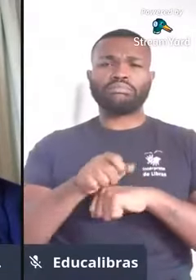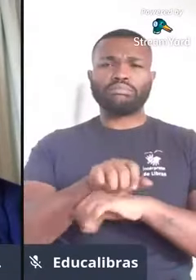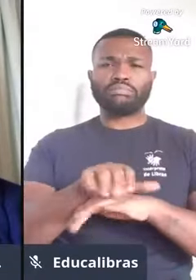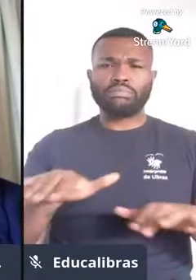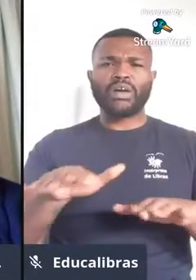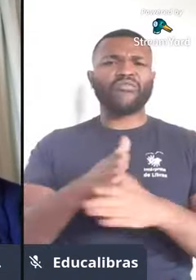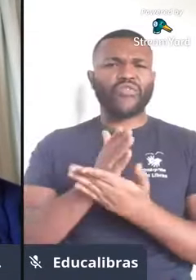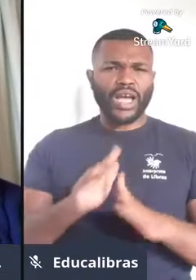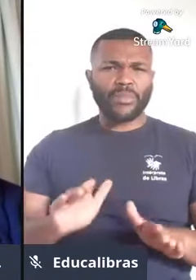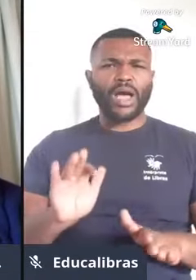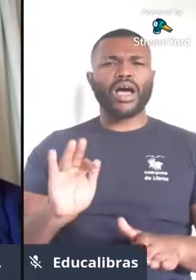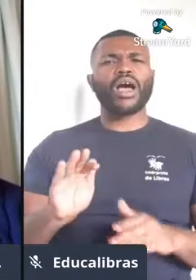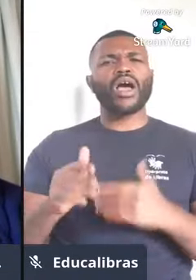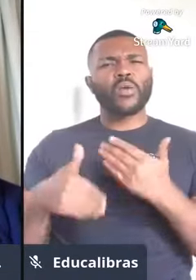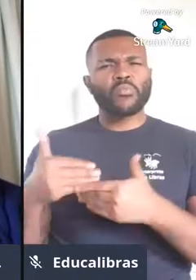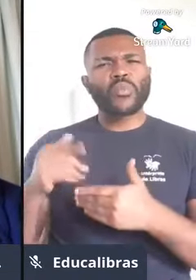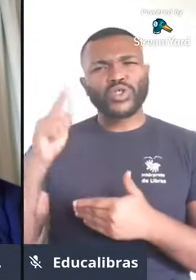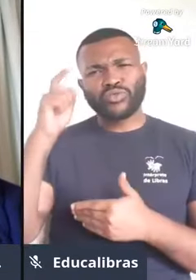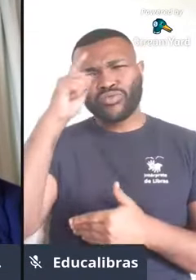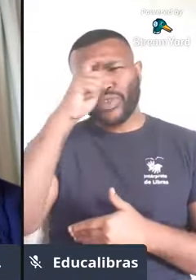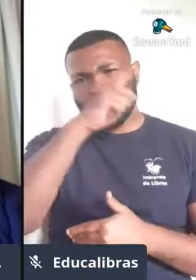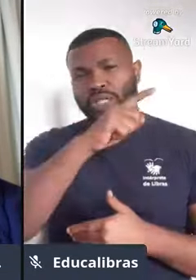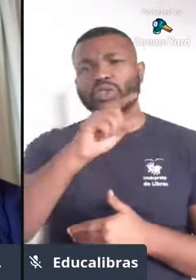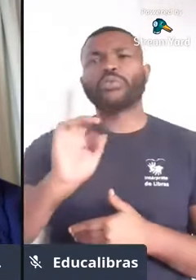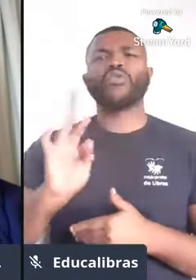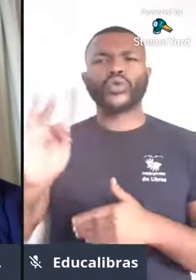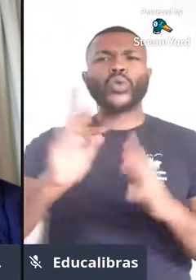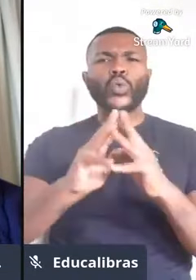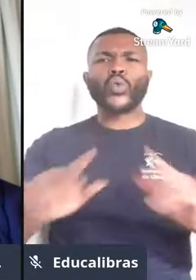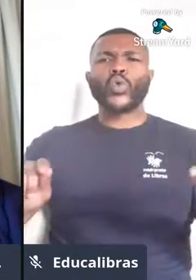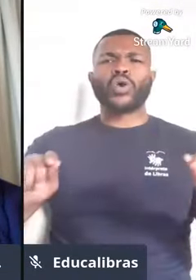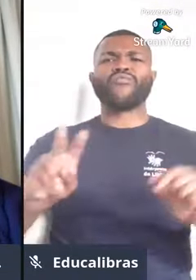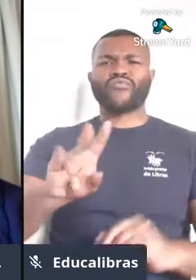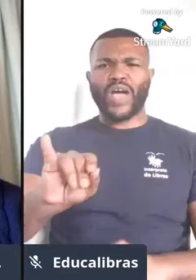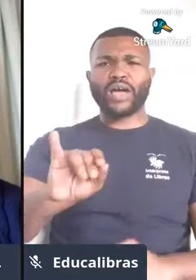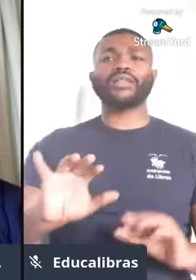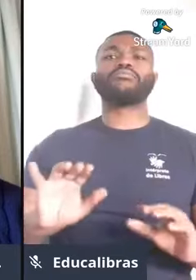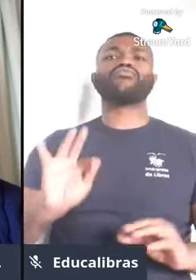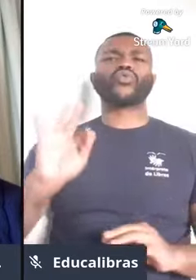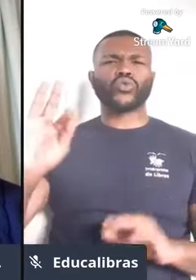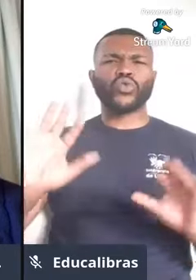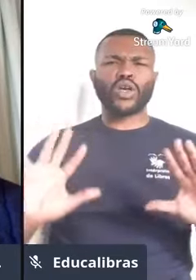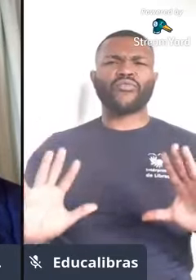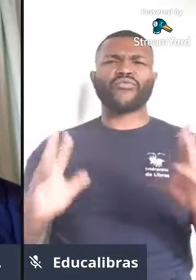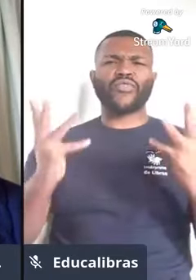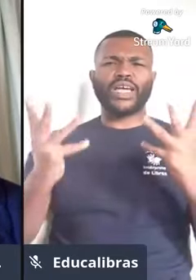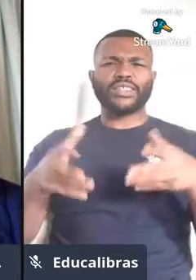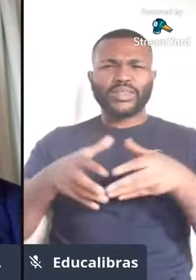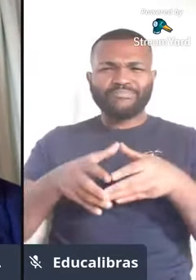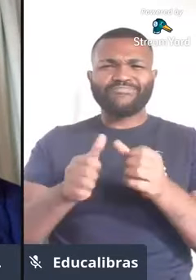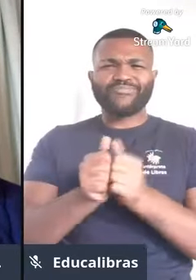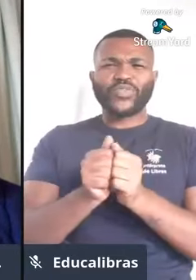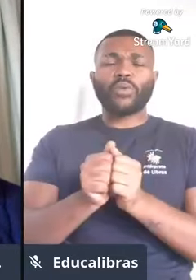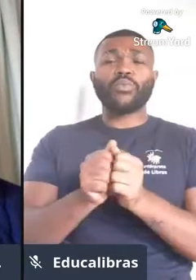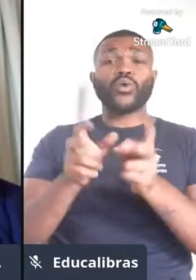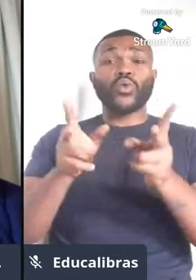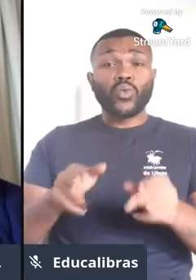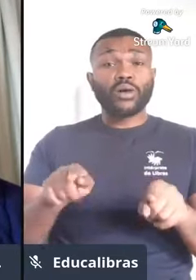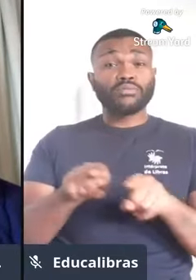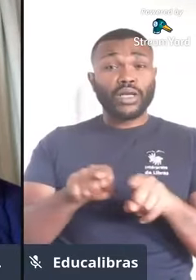dias complicados, mas não tenho dúvida que vamos superar tudo isso. E vamos, sim, fazer uma grande festa em conjunto. Da mesma maneira que a gente